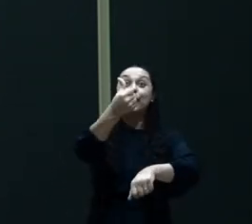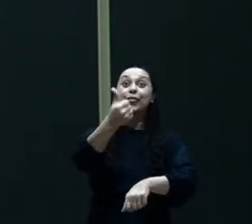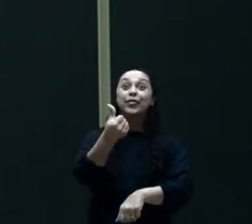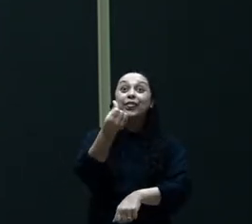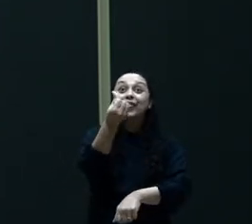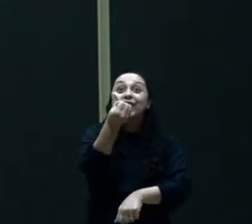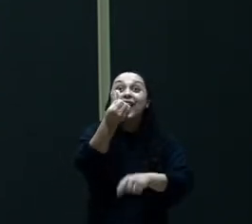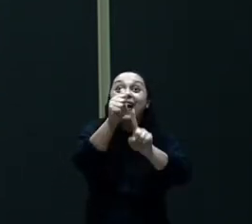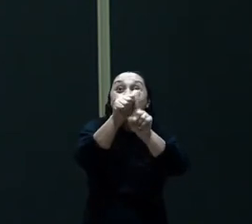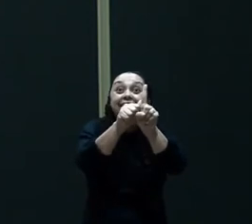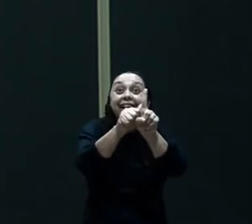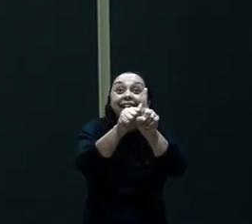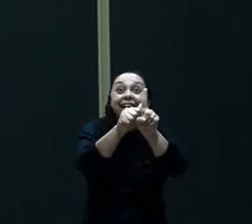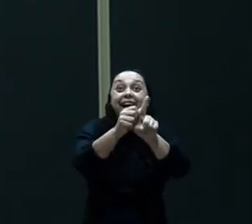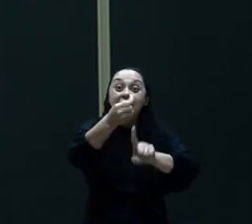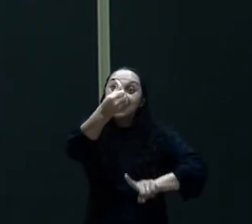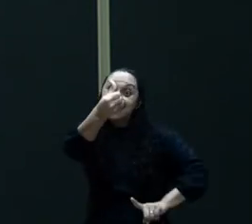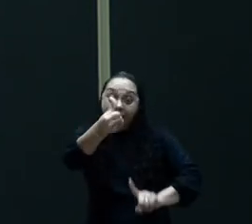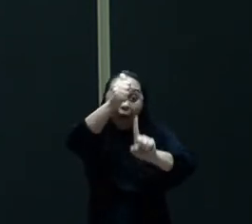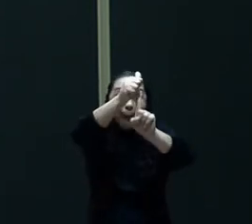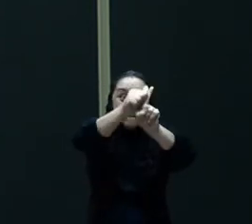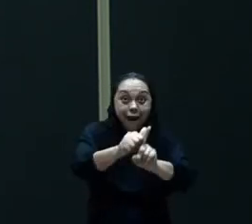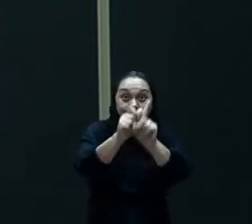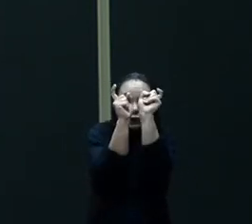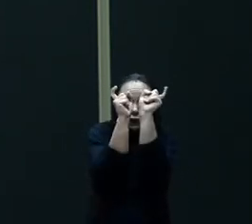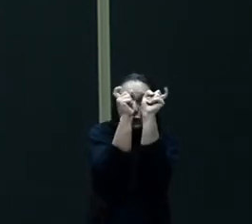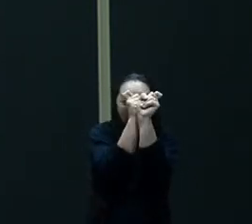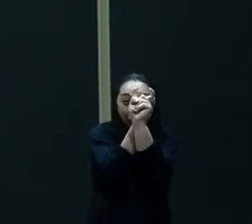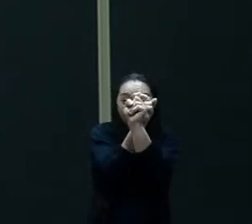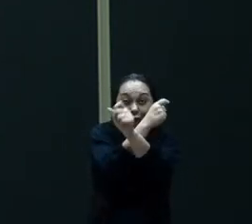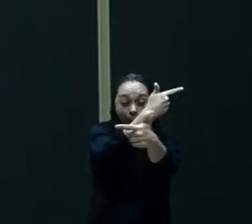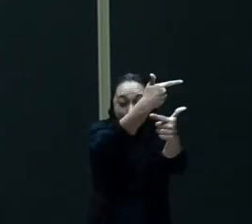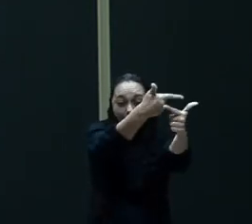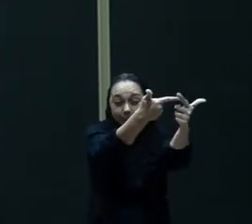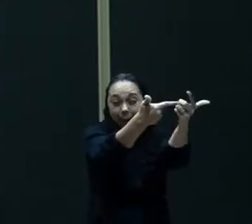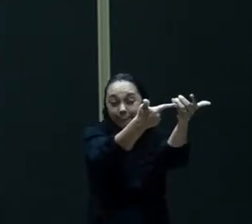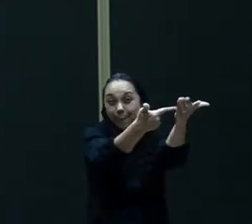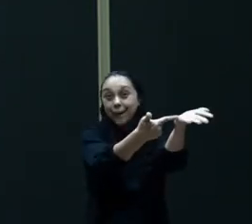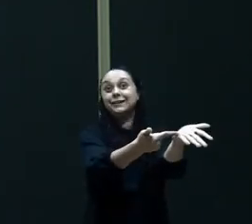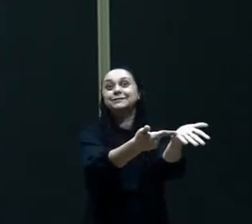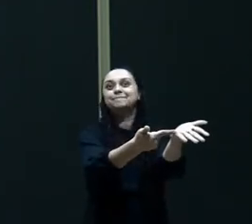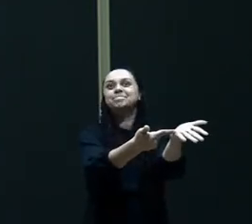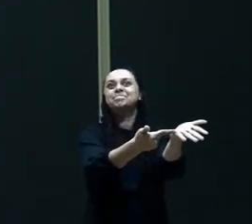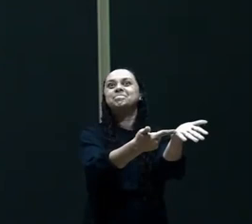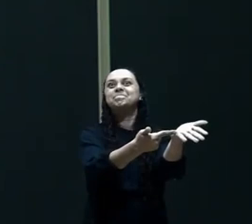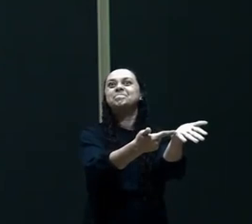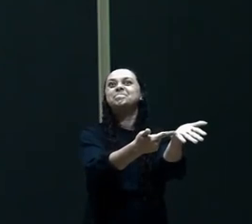meses se meses de luta Cada dia uma coisa Teve um dia de uma